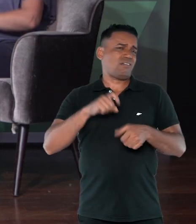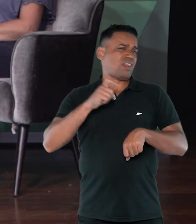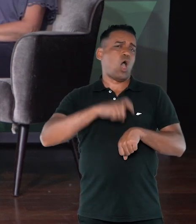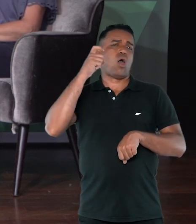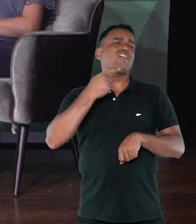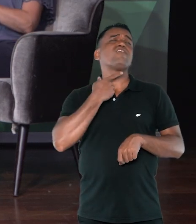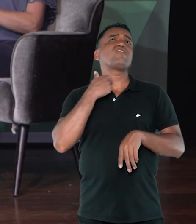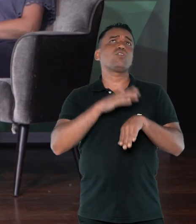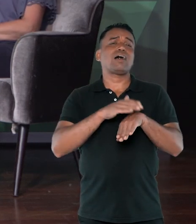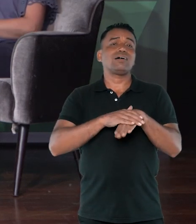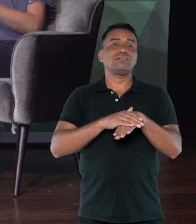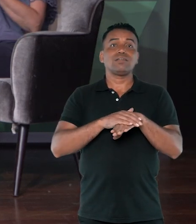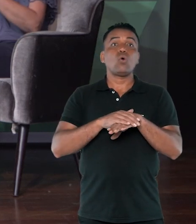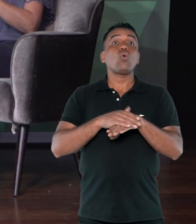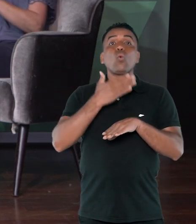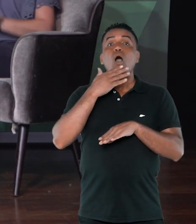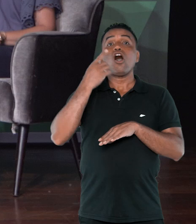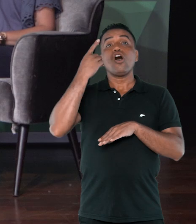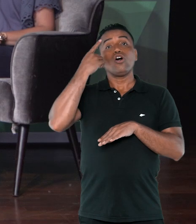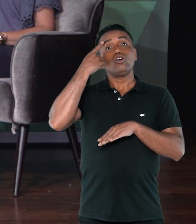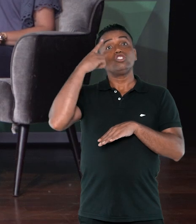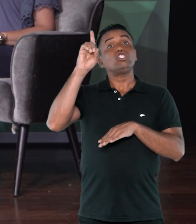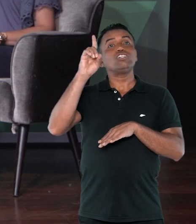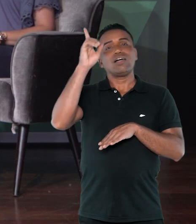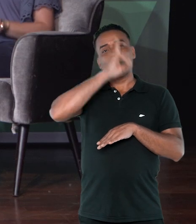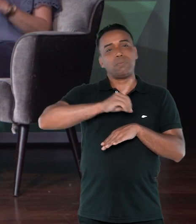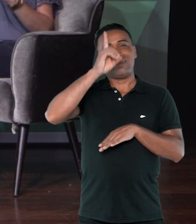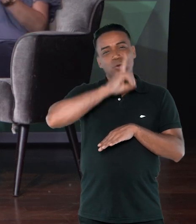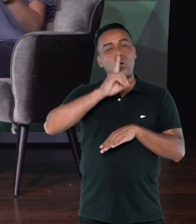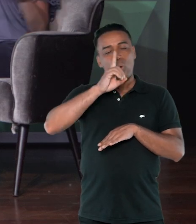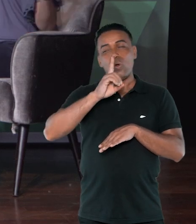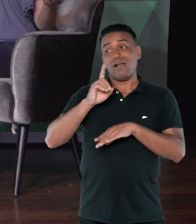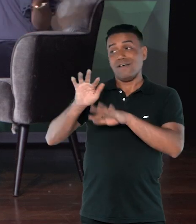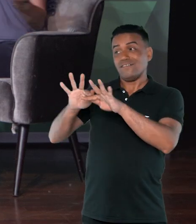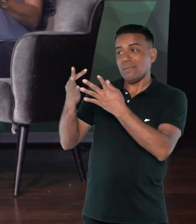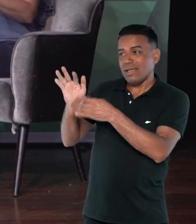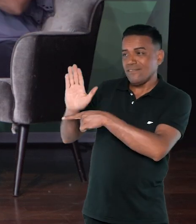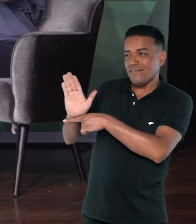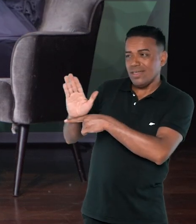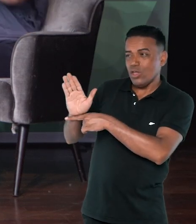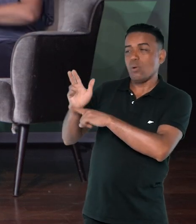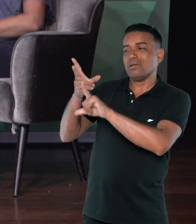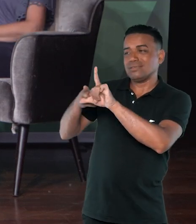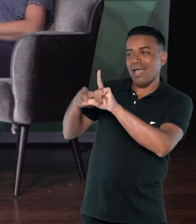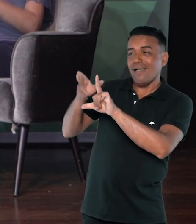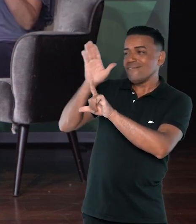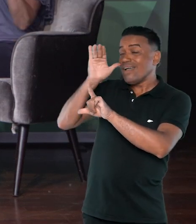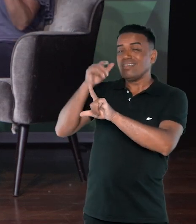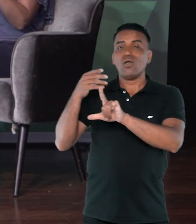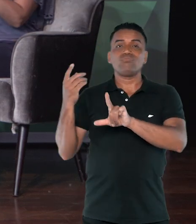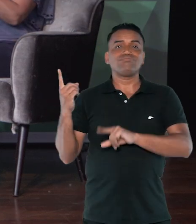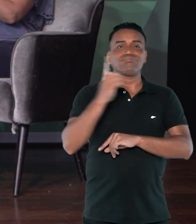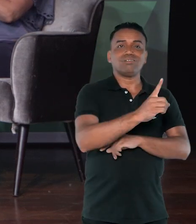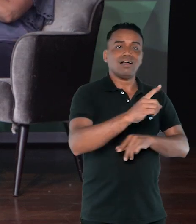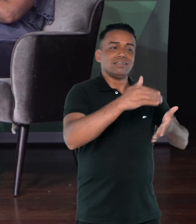ausentava, ia para o escritório e ficava. Então, foi sem pressa. Tanto que eu sinto um crescente no livro, porque a